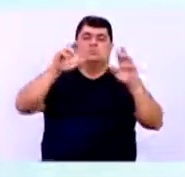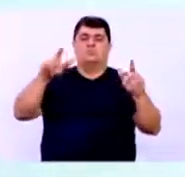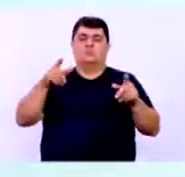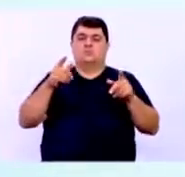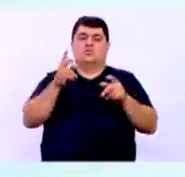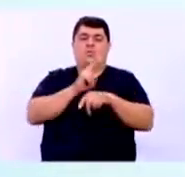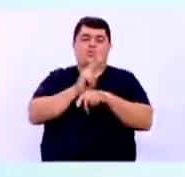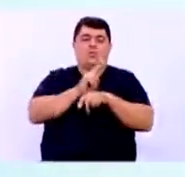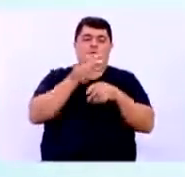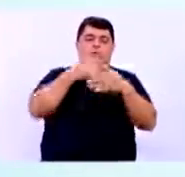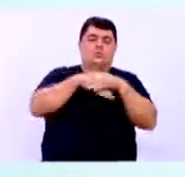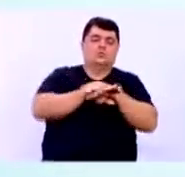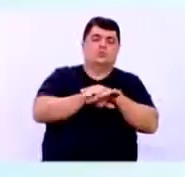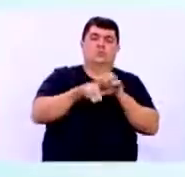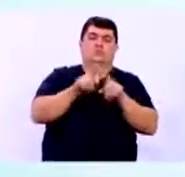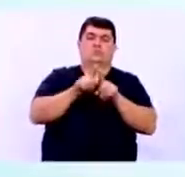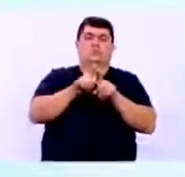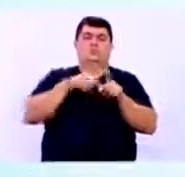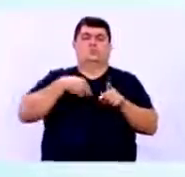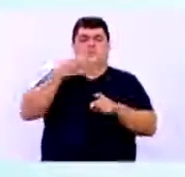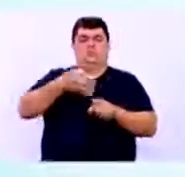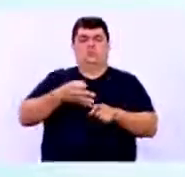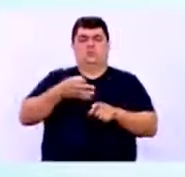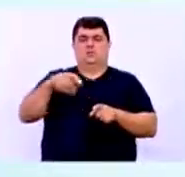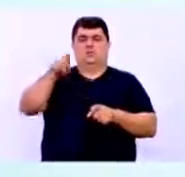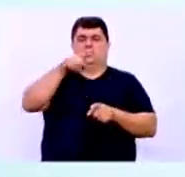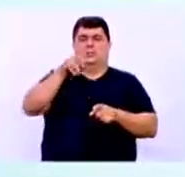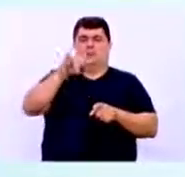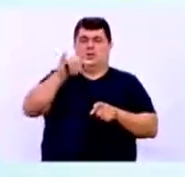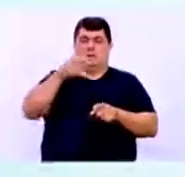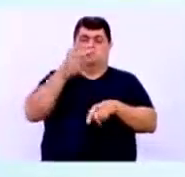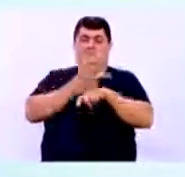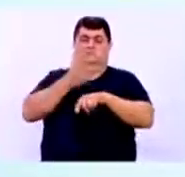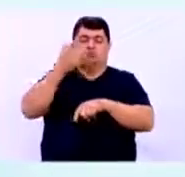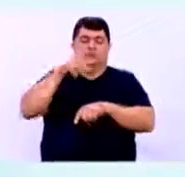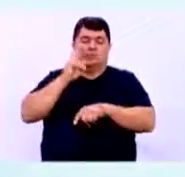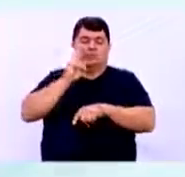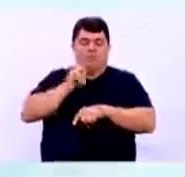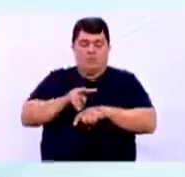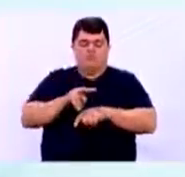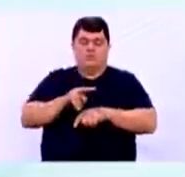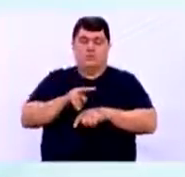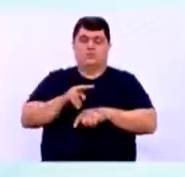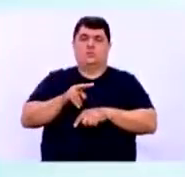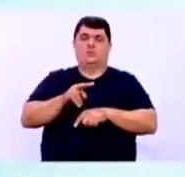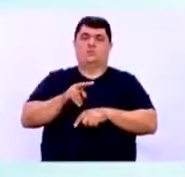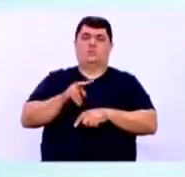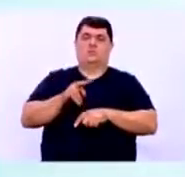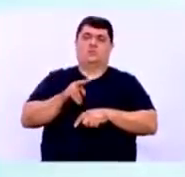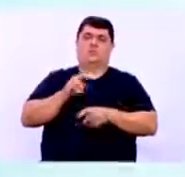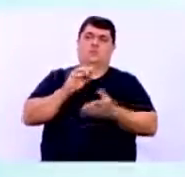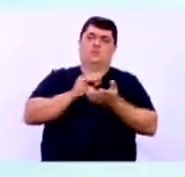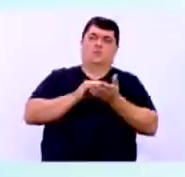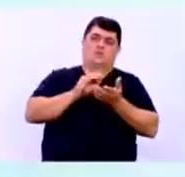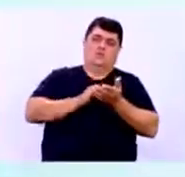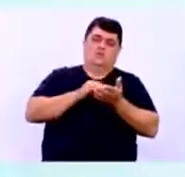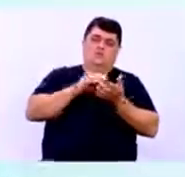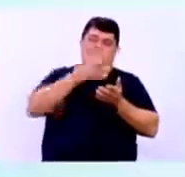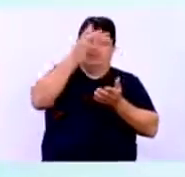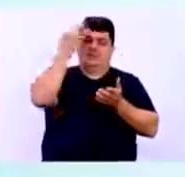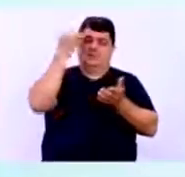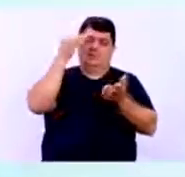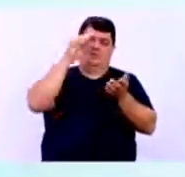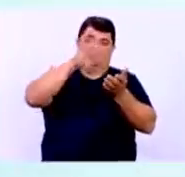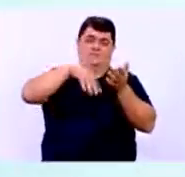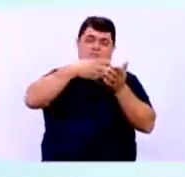de estoque. E eu tenho certeza que você vai pegar essa aula, vai rever essa aula e falhamos não botando a